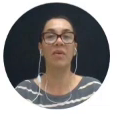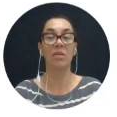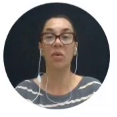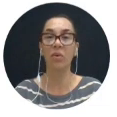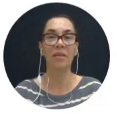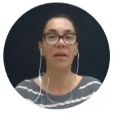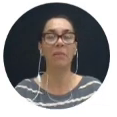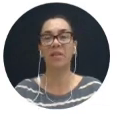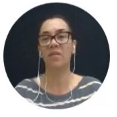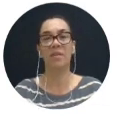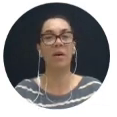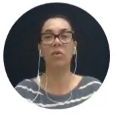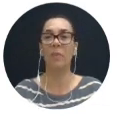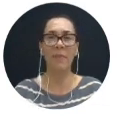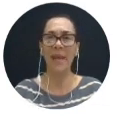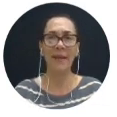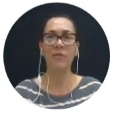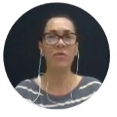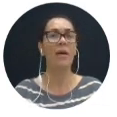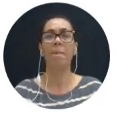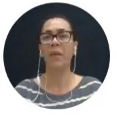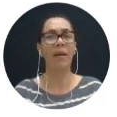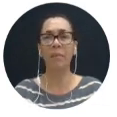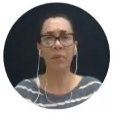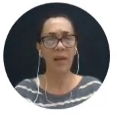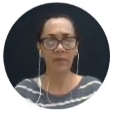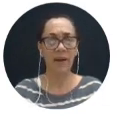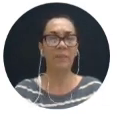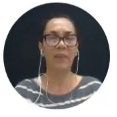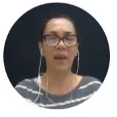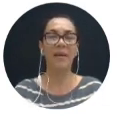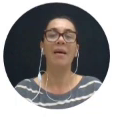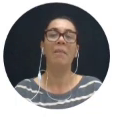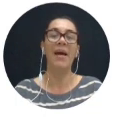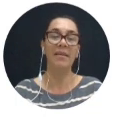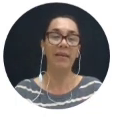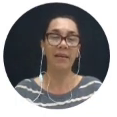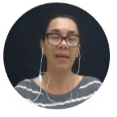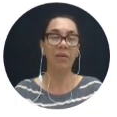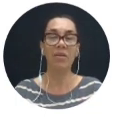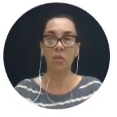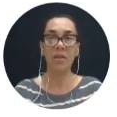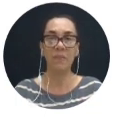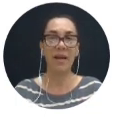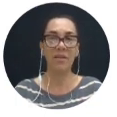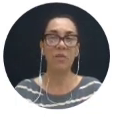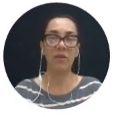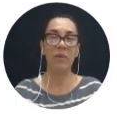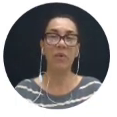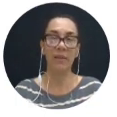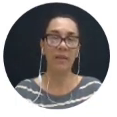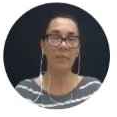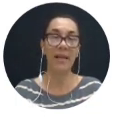vezes são questões, muitas vezes são agrupamentos, e por aí vai, né? Mas entendendo que as duas partes